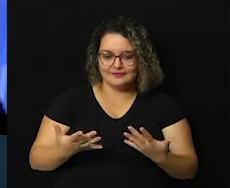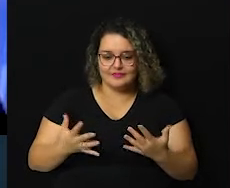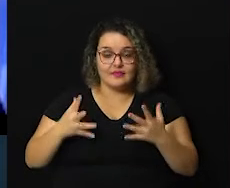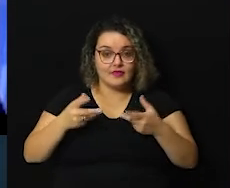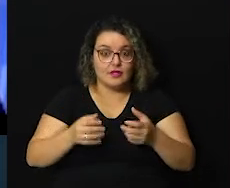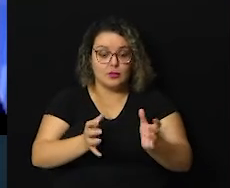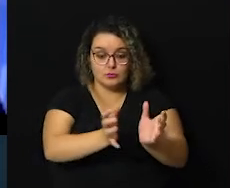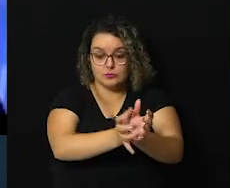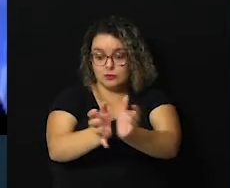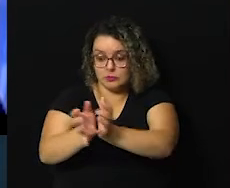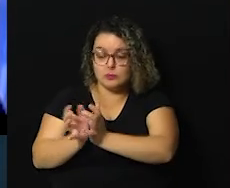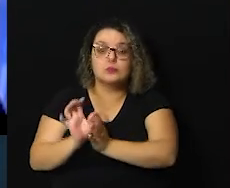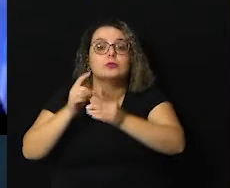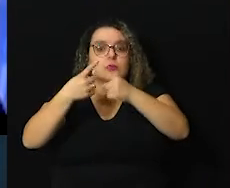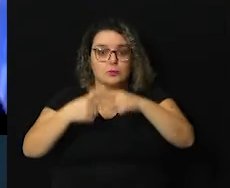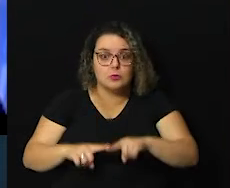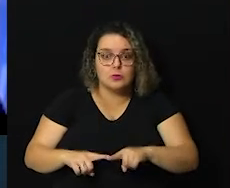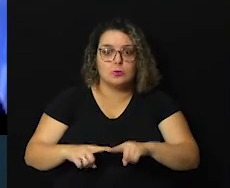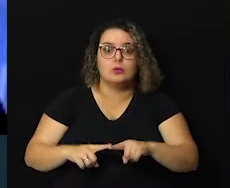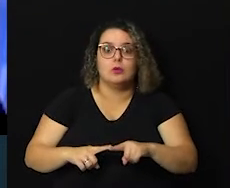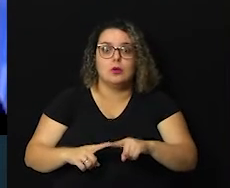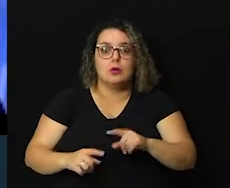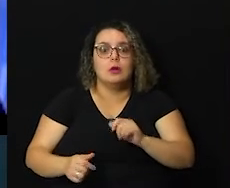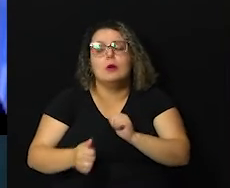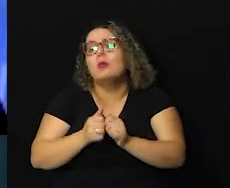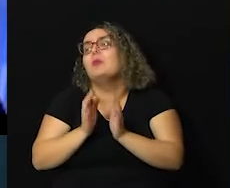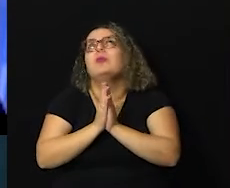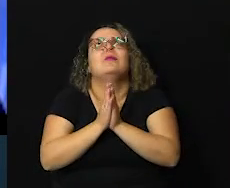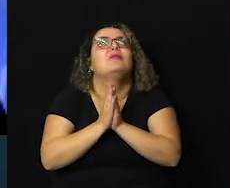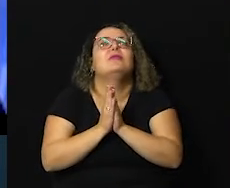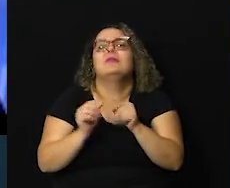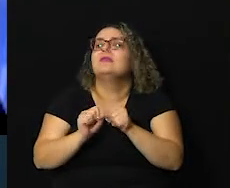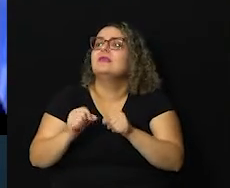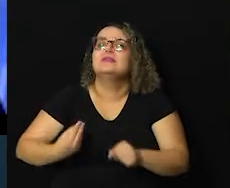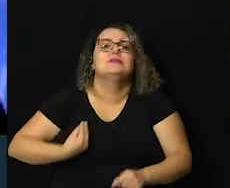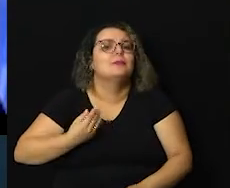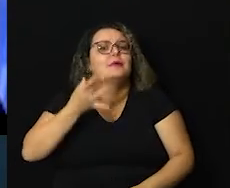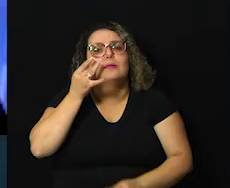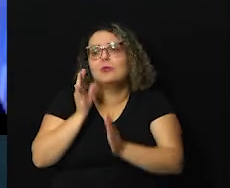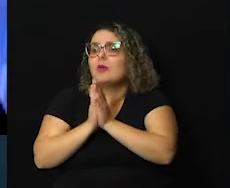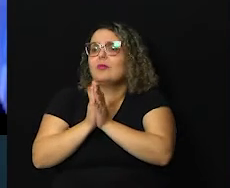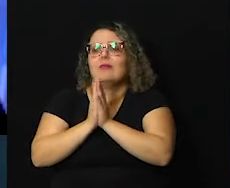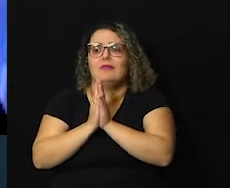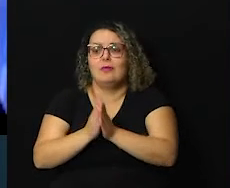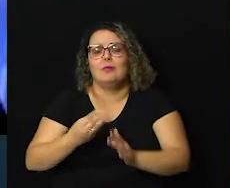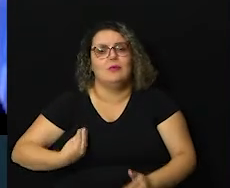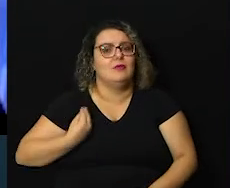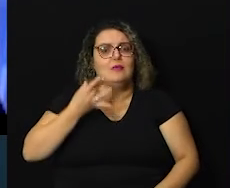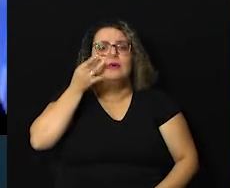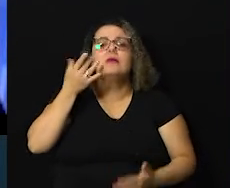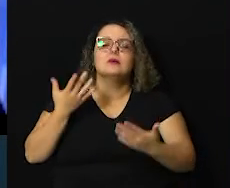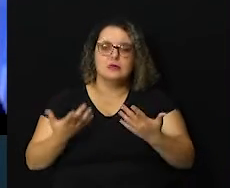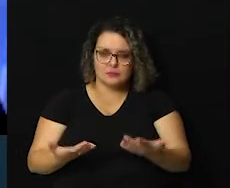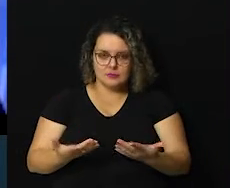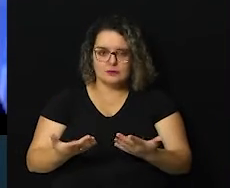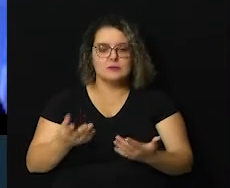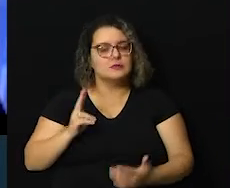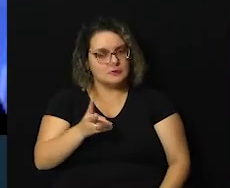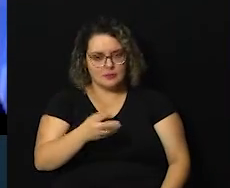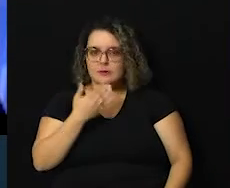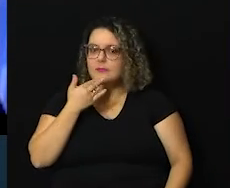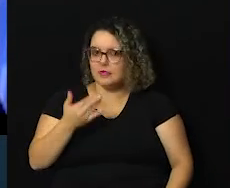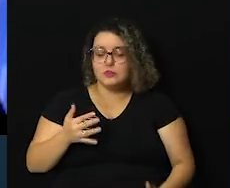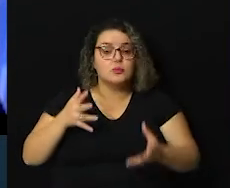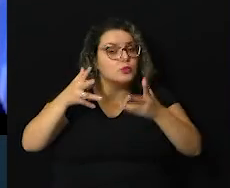os times que jogam os nossos campeonatos dos Atletas e por favor vamos fazer o presente já vão fazer um policial vão fazer